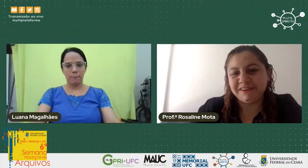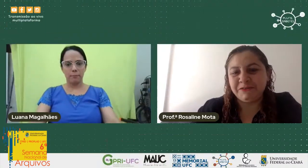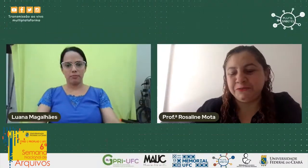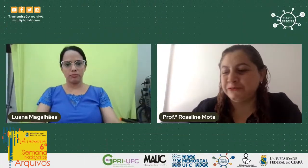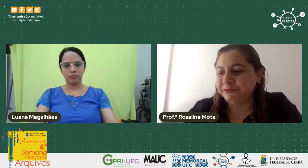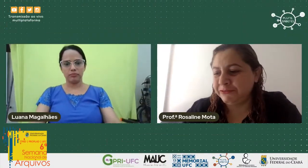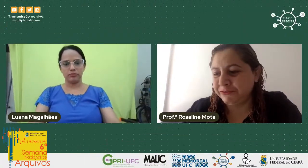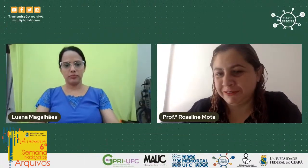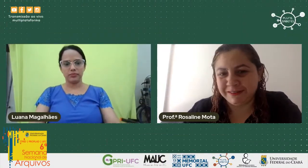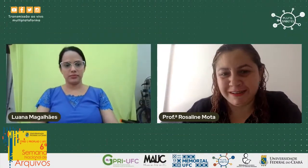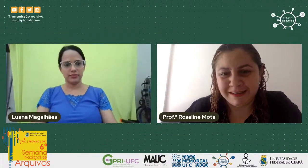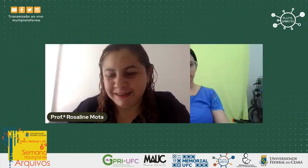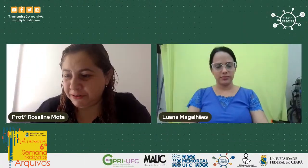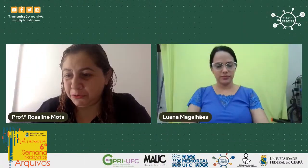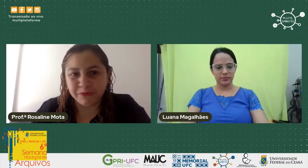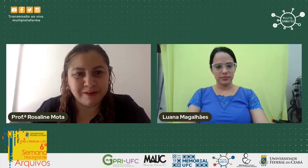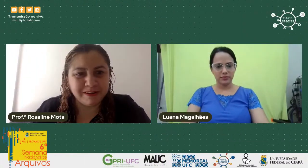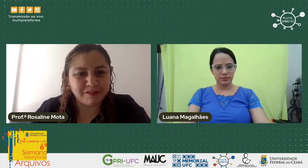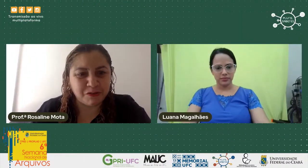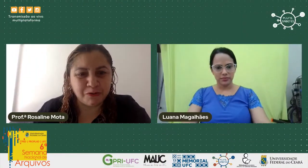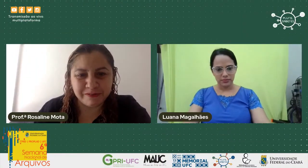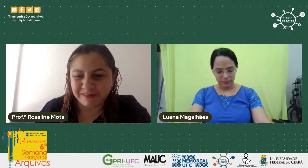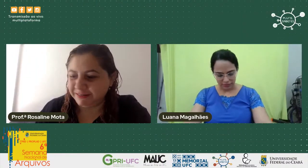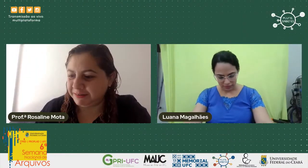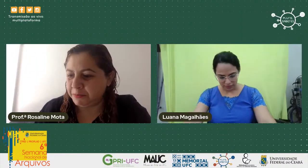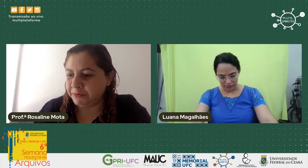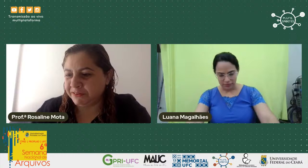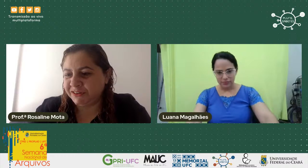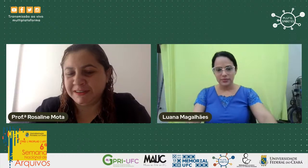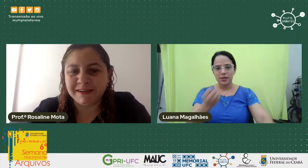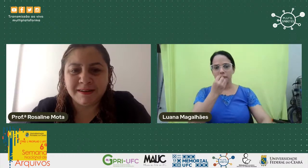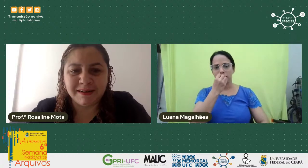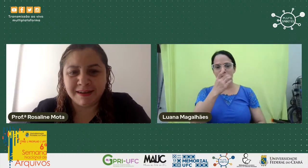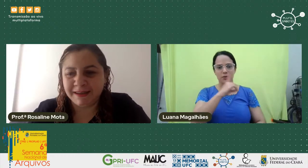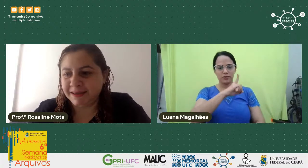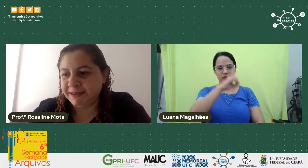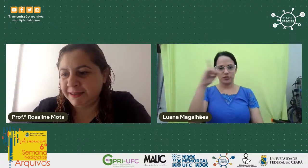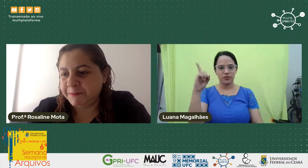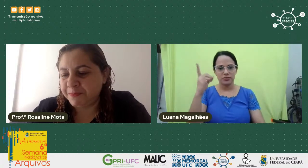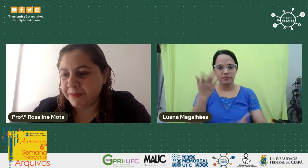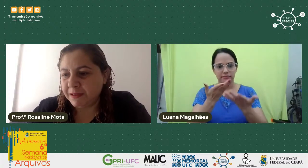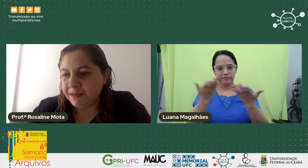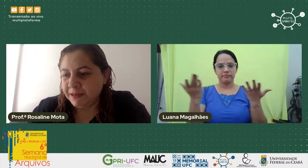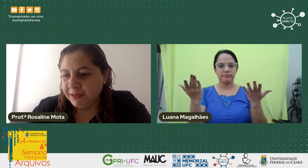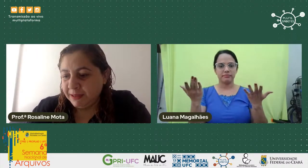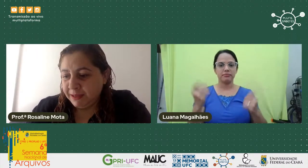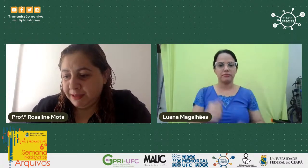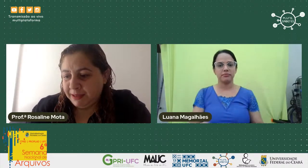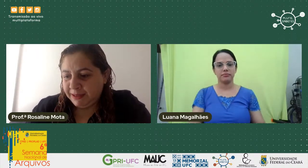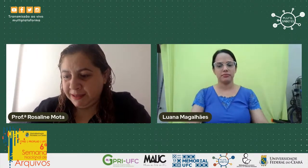Bom dia a todos, todas, todes. Bom dia,